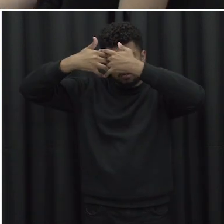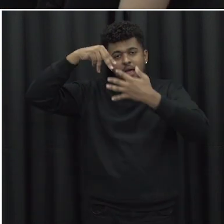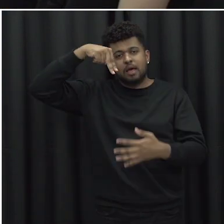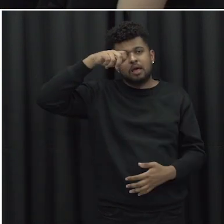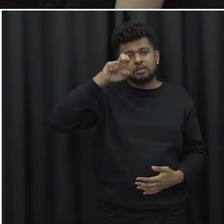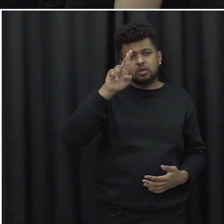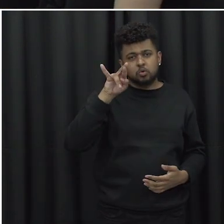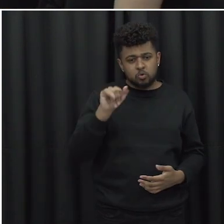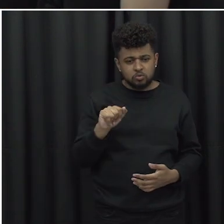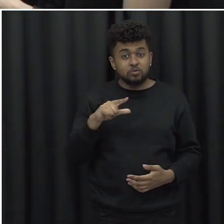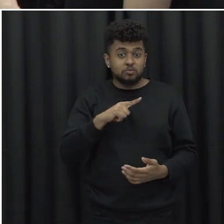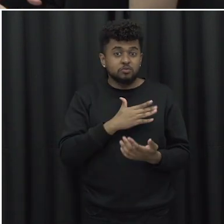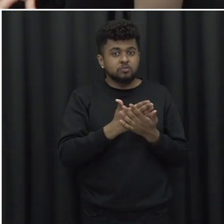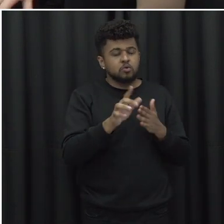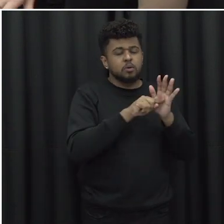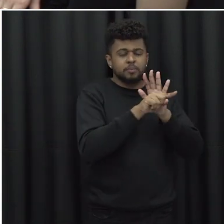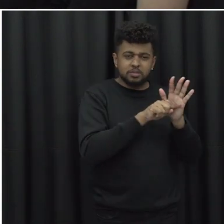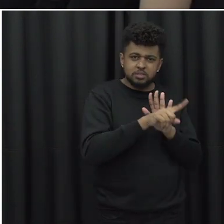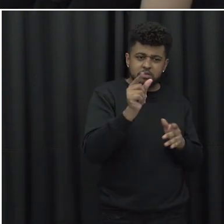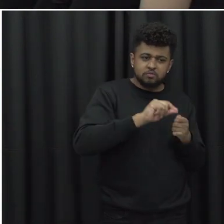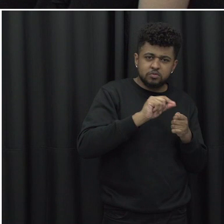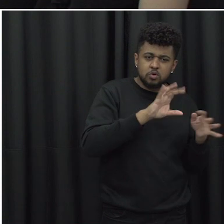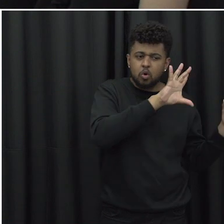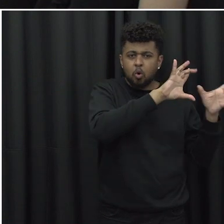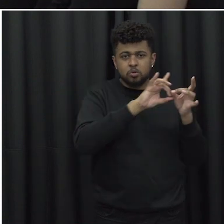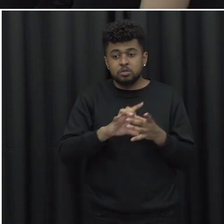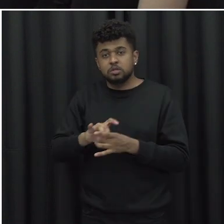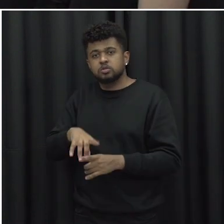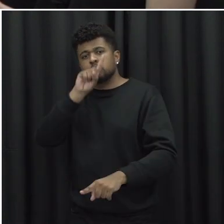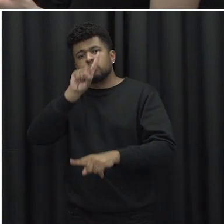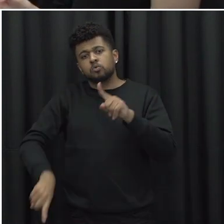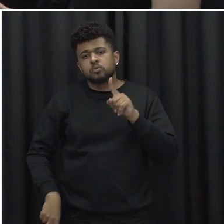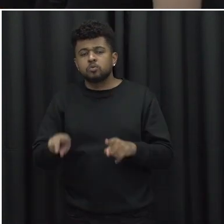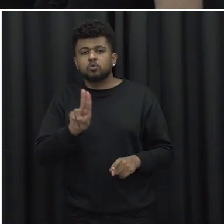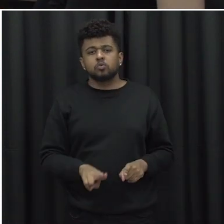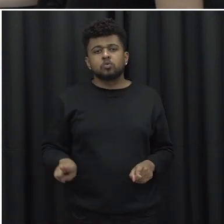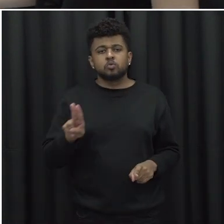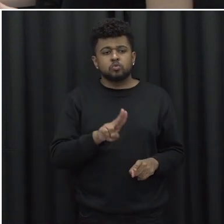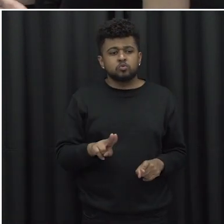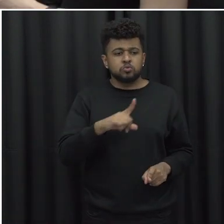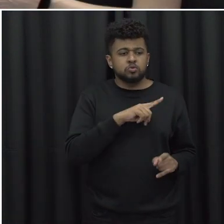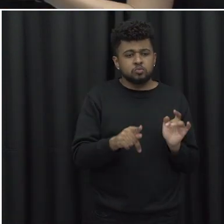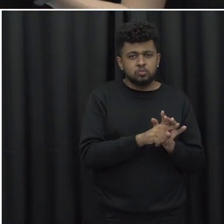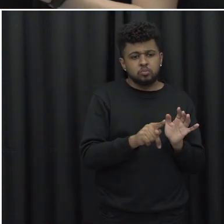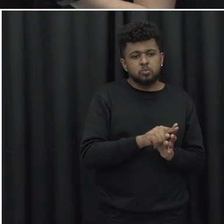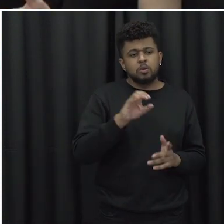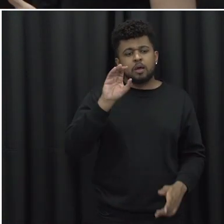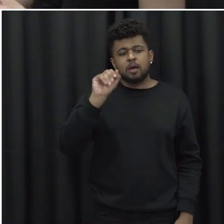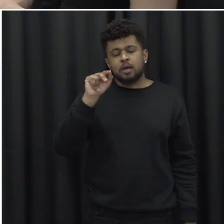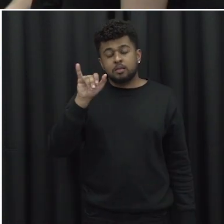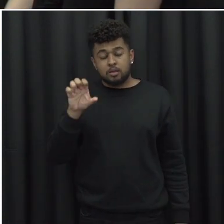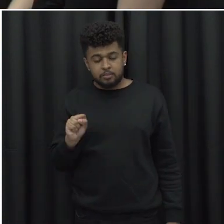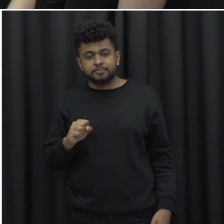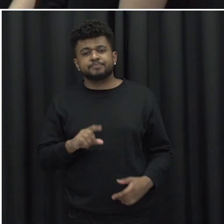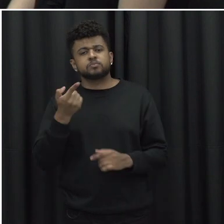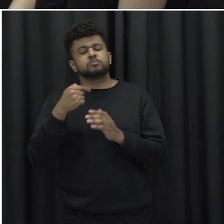né, de matar neurônio, o início dela foi inclusive com uma pesquisa que foi feita no contexto da proibição do uso, porte de qualquer